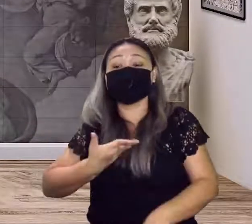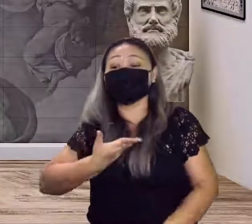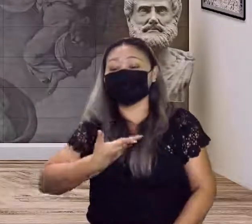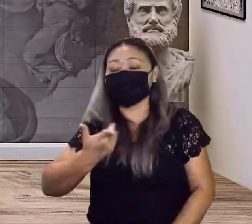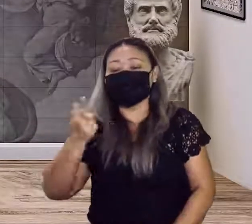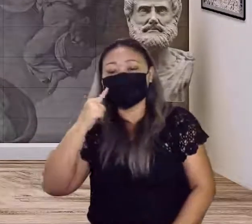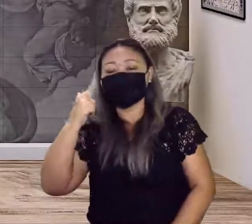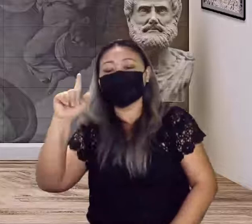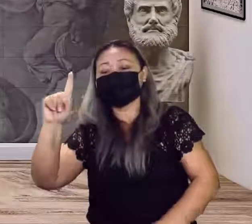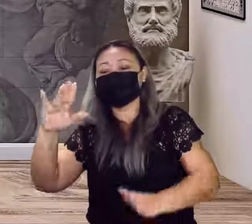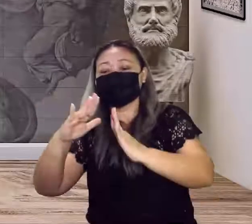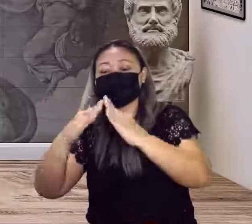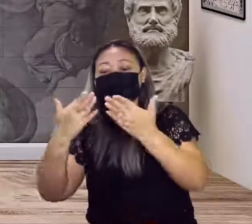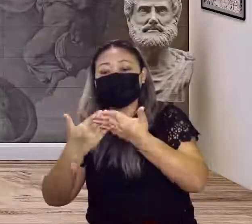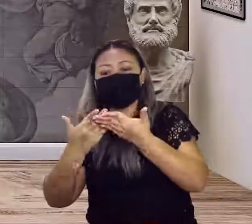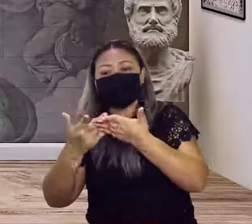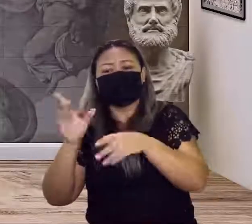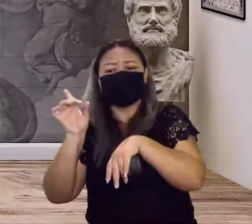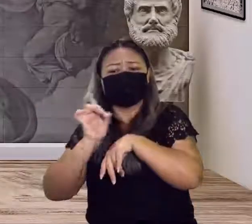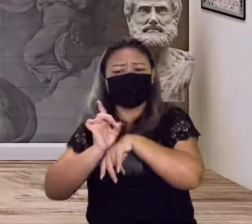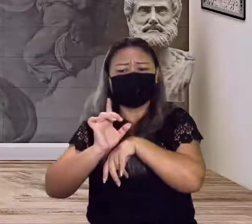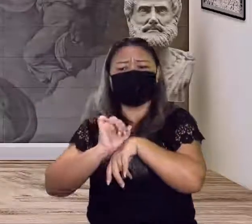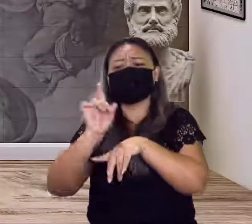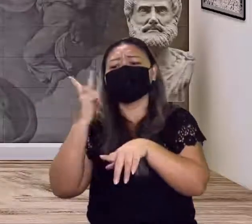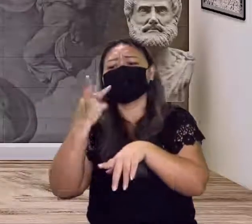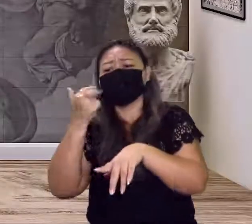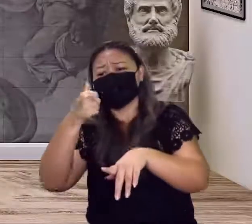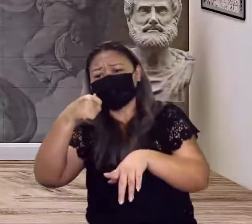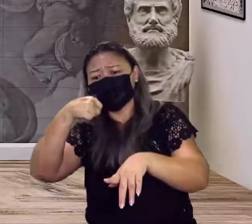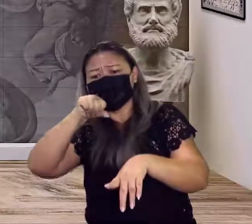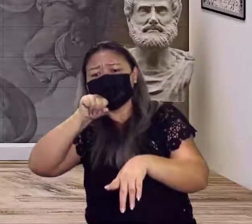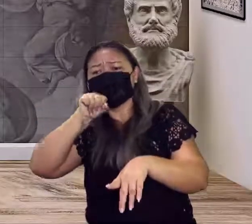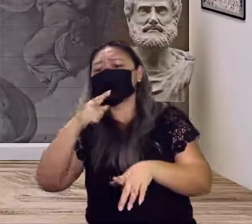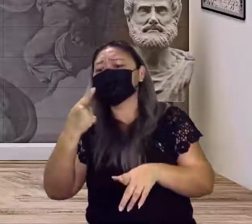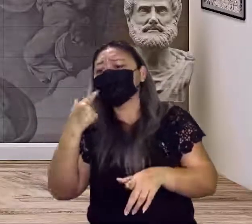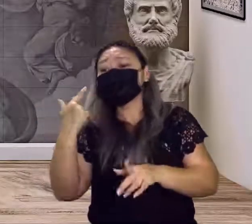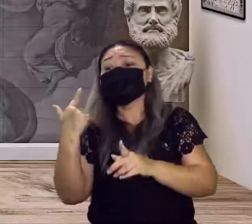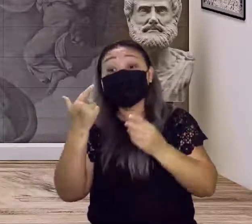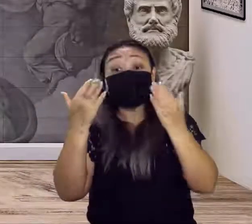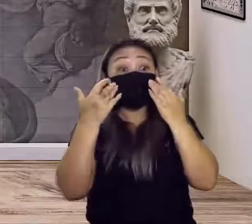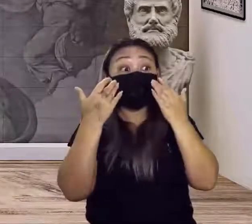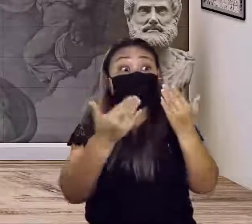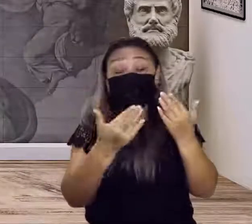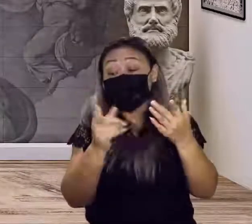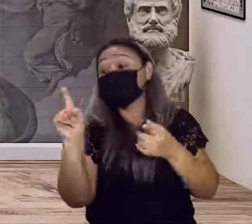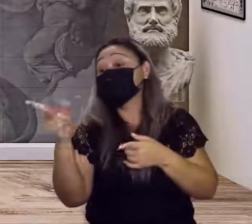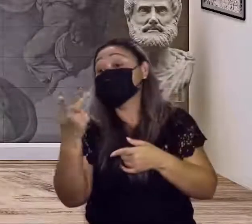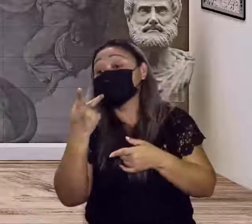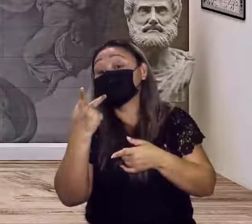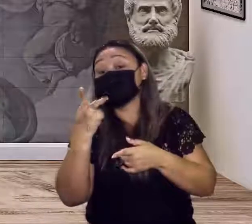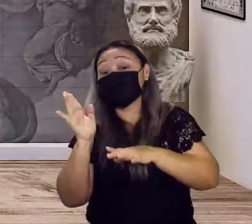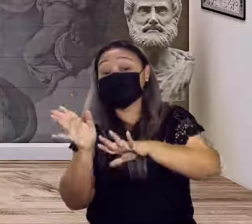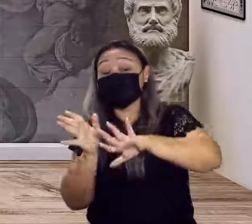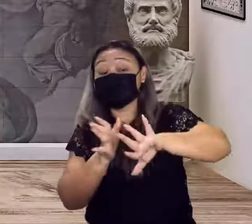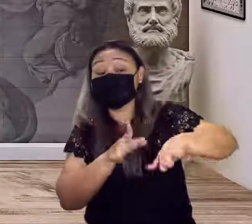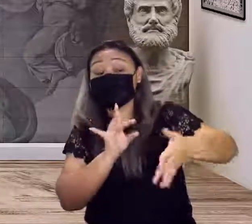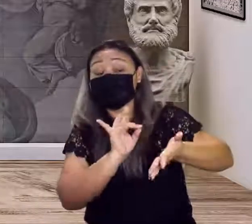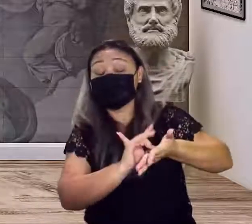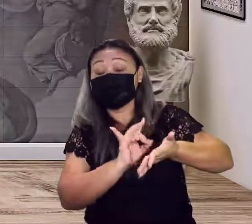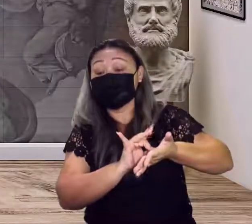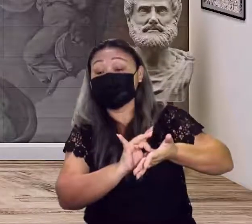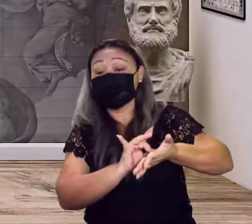colega aprontou na escola, e o pai questiona e pergunta e leva você como testemunha. Aí você vai lá, deixa de lado a